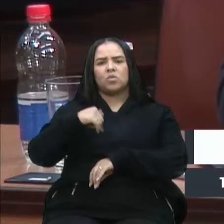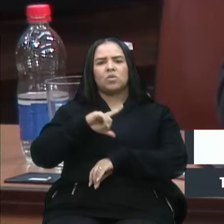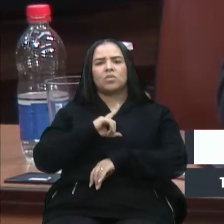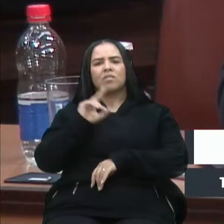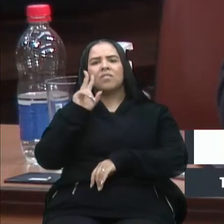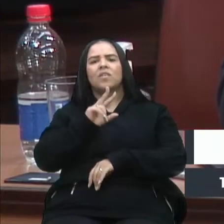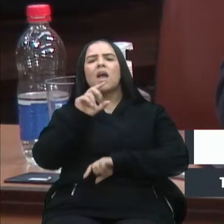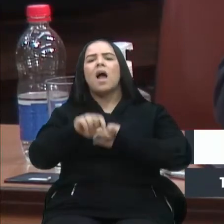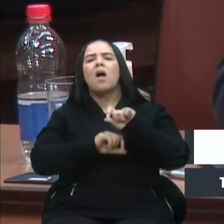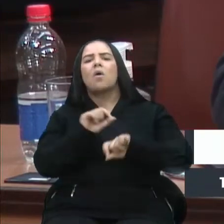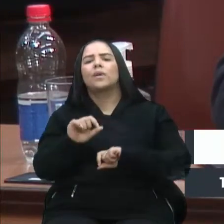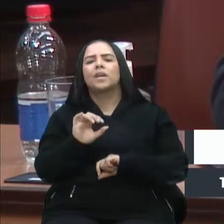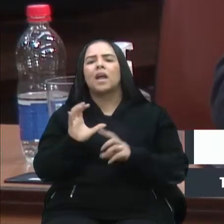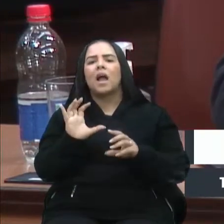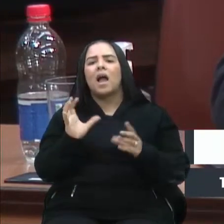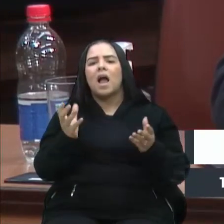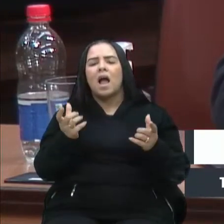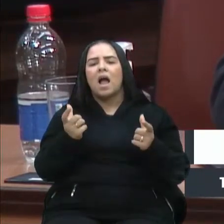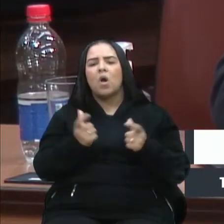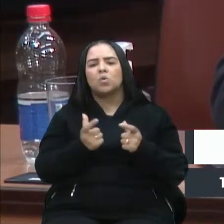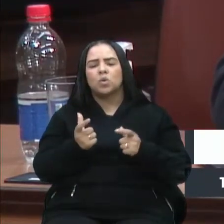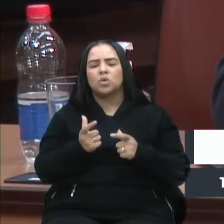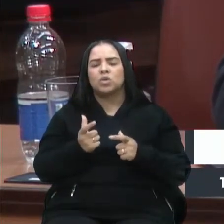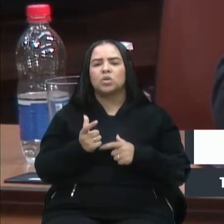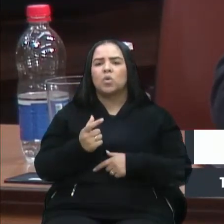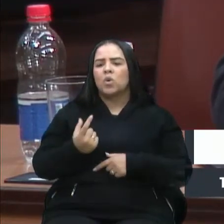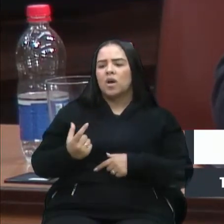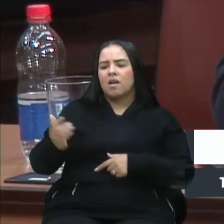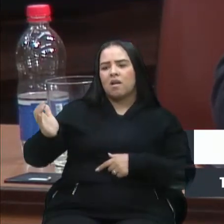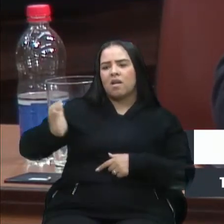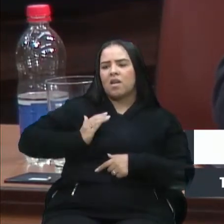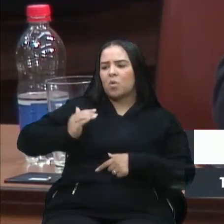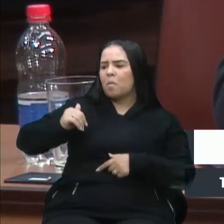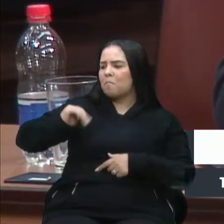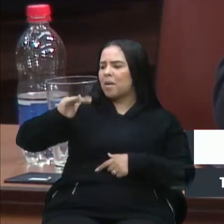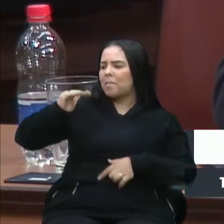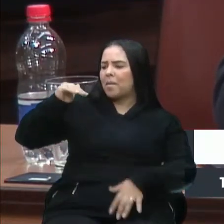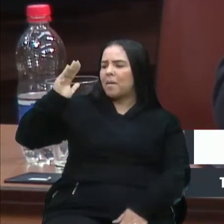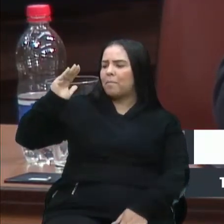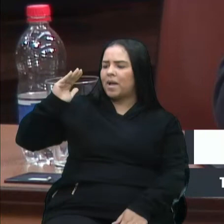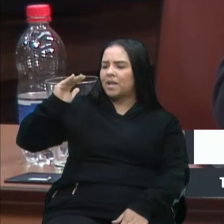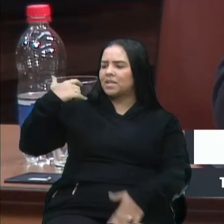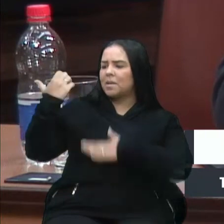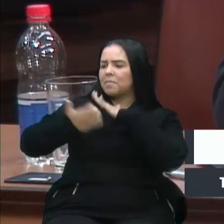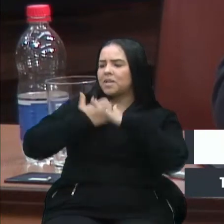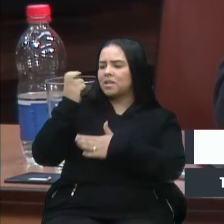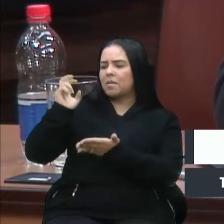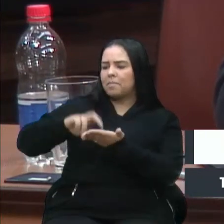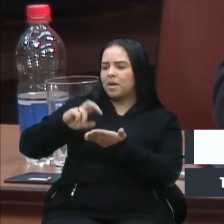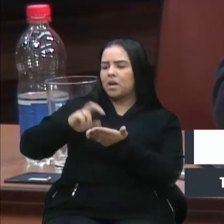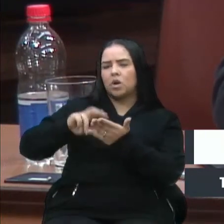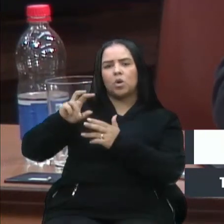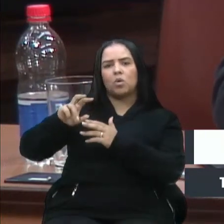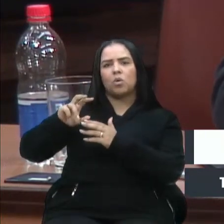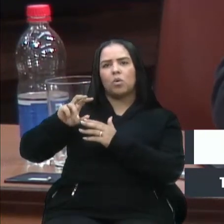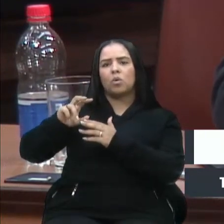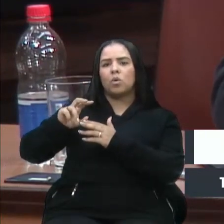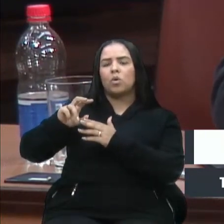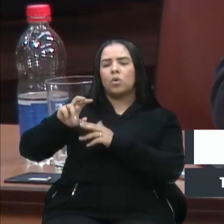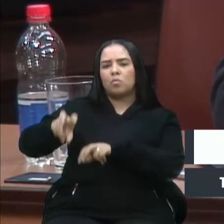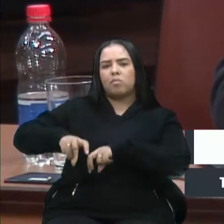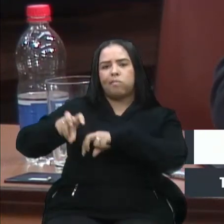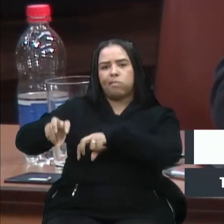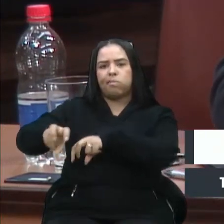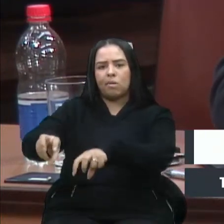quem vai impactar os ricos cada vez mais ricos banqueiros grandes empresários vão ficar O agronegócio cada vez mais milionários